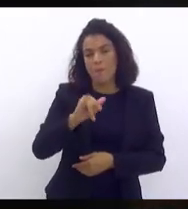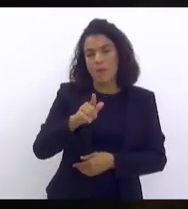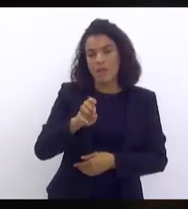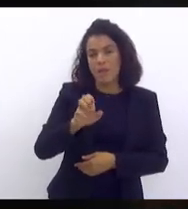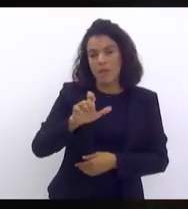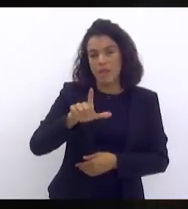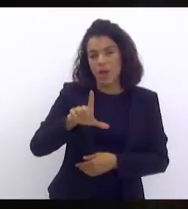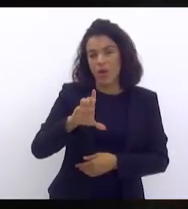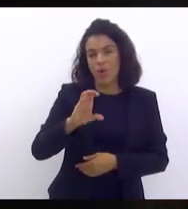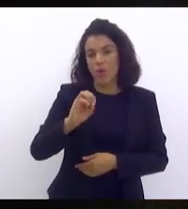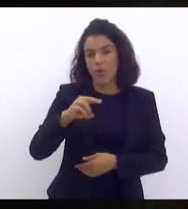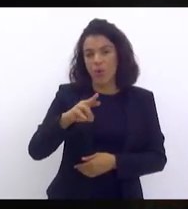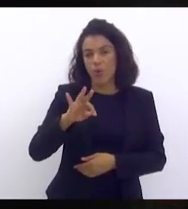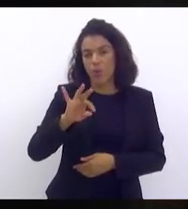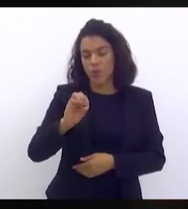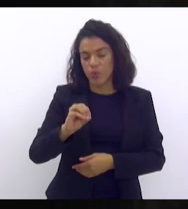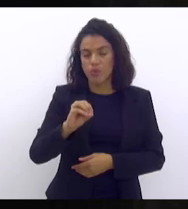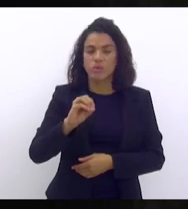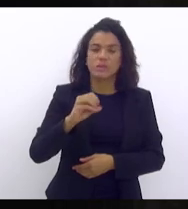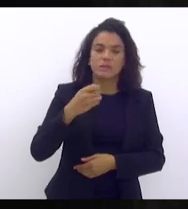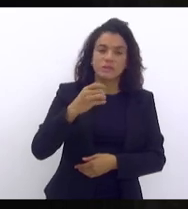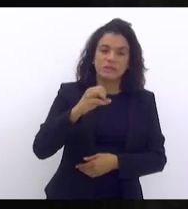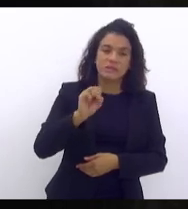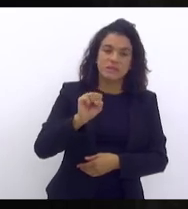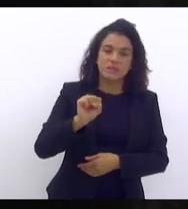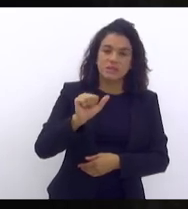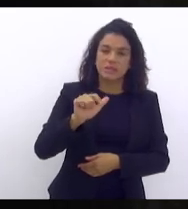Guiar, Salgado Filho,